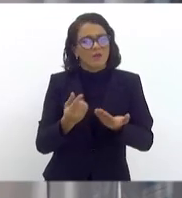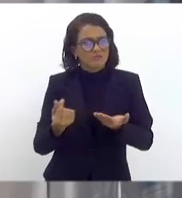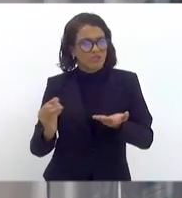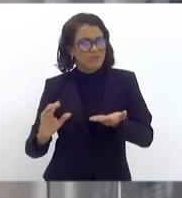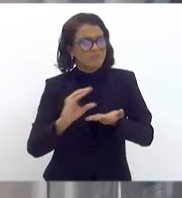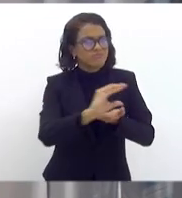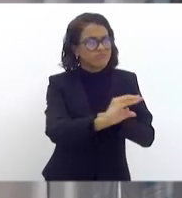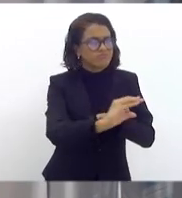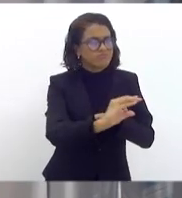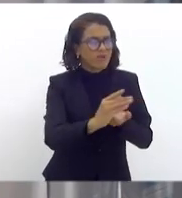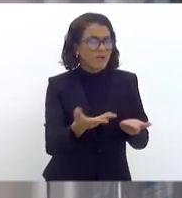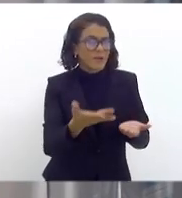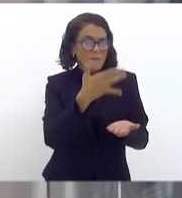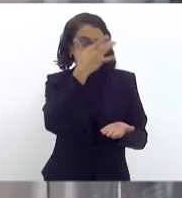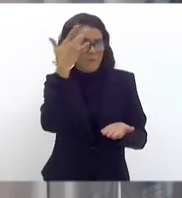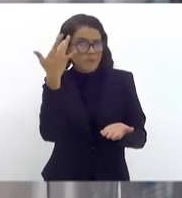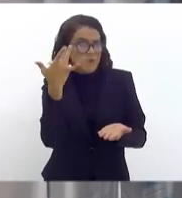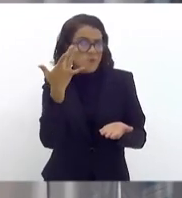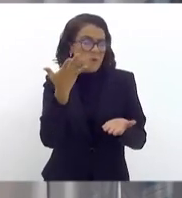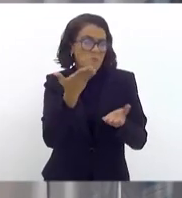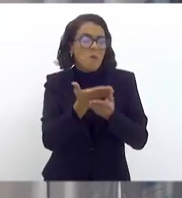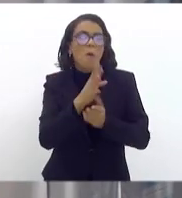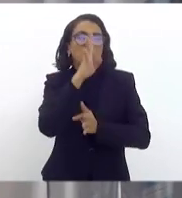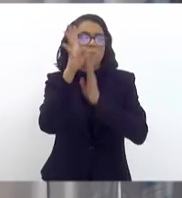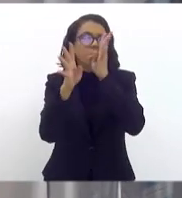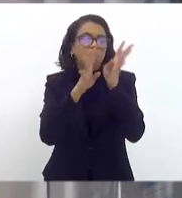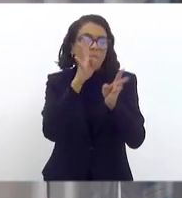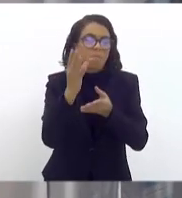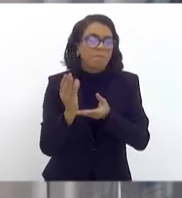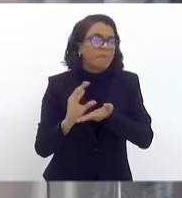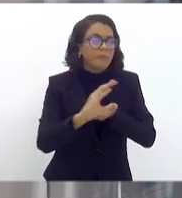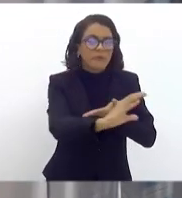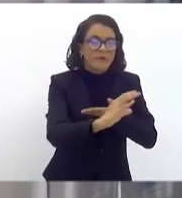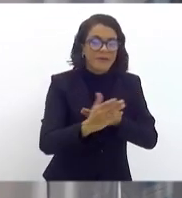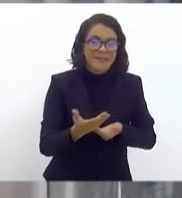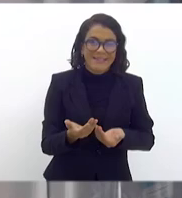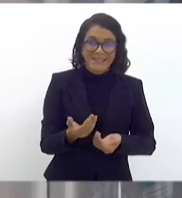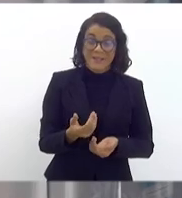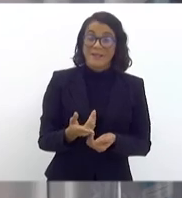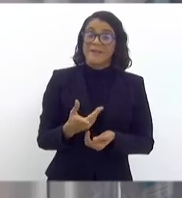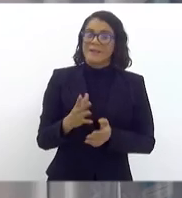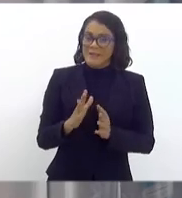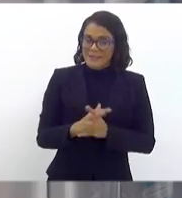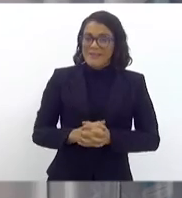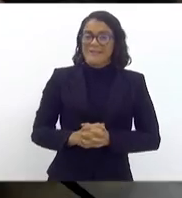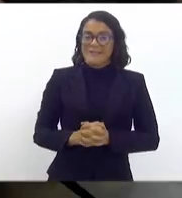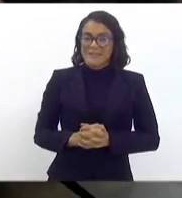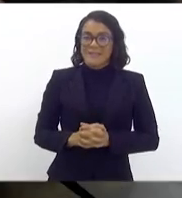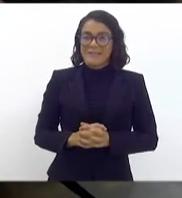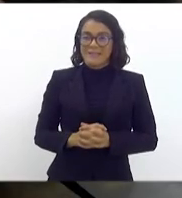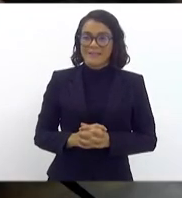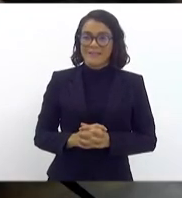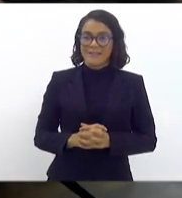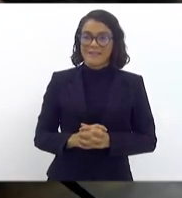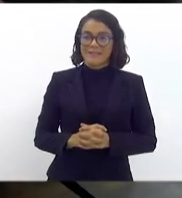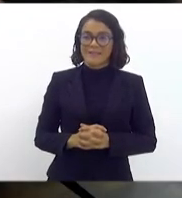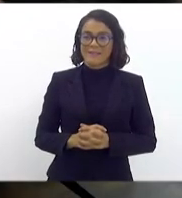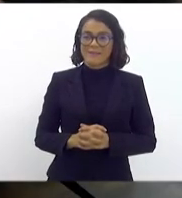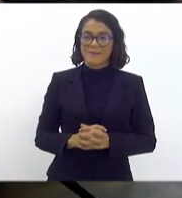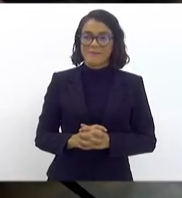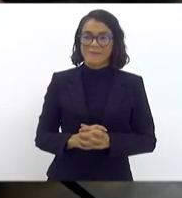de quem não tem herdeiro em algum processo de rolamento aleatório. Tá, vou consultá-la.